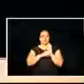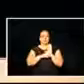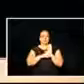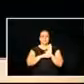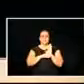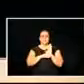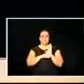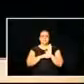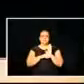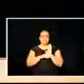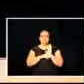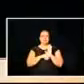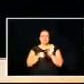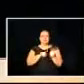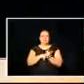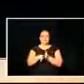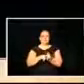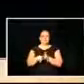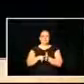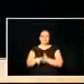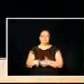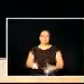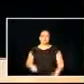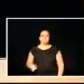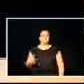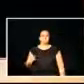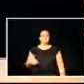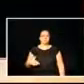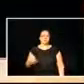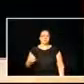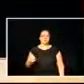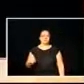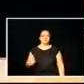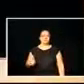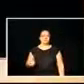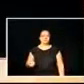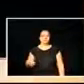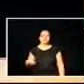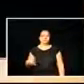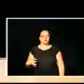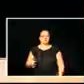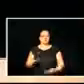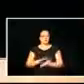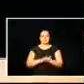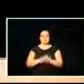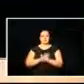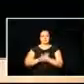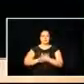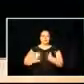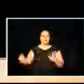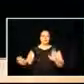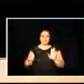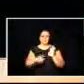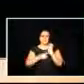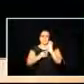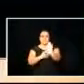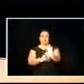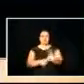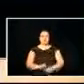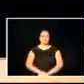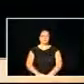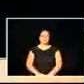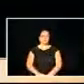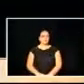ficou pronto. Então, por mais que aqui a prefeitura me coloque que não